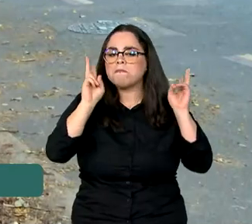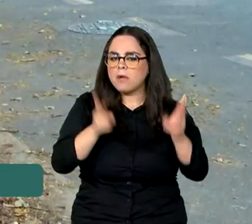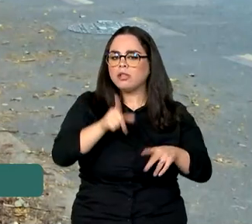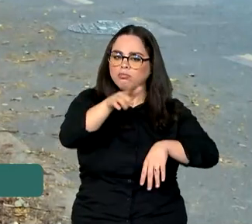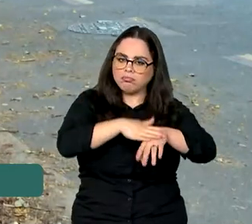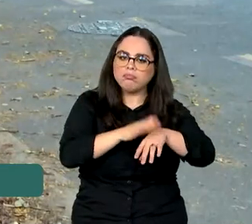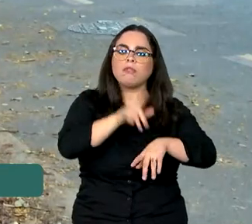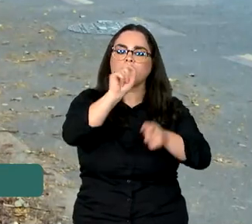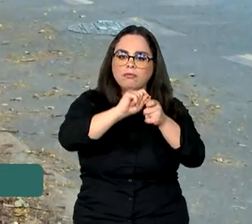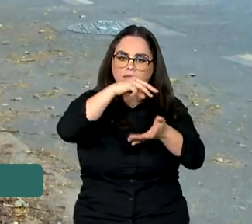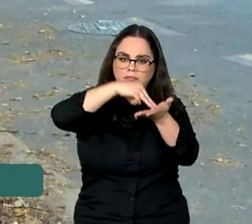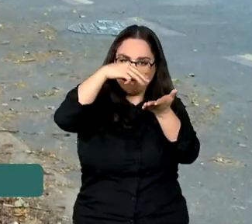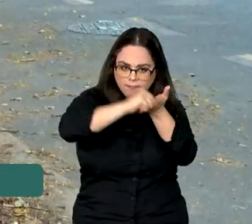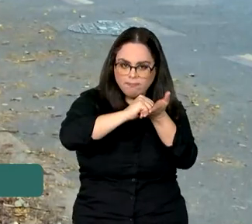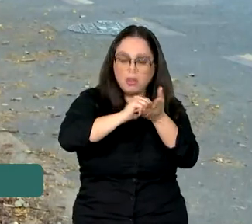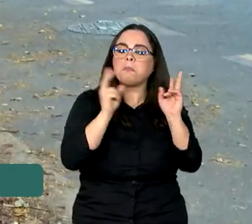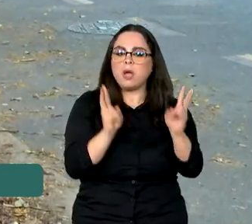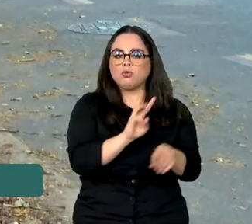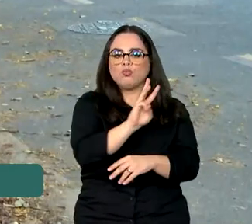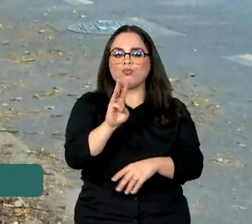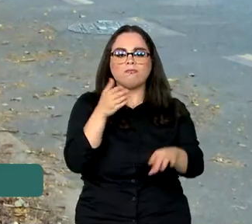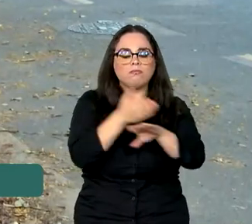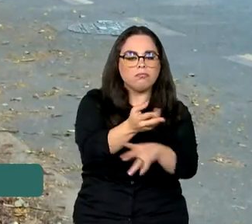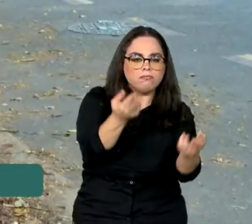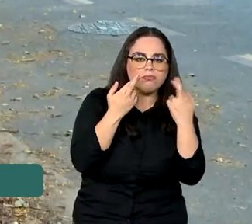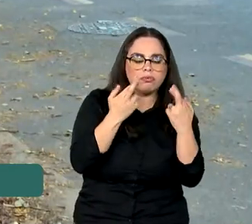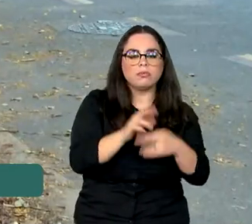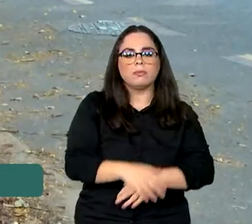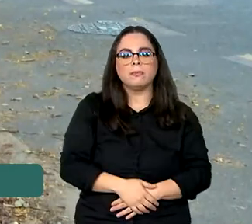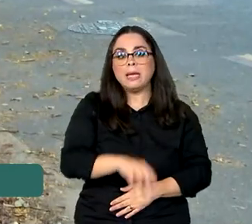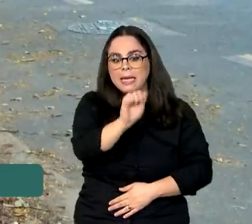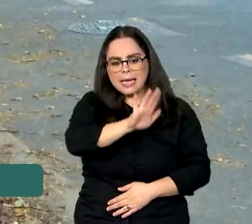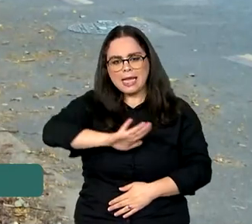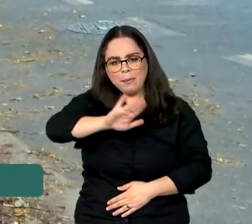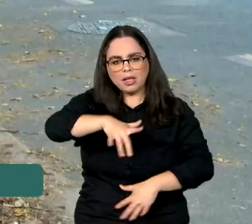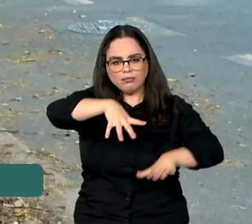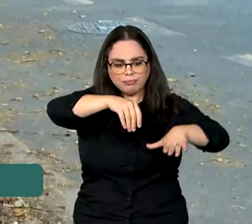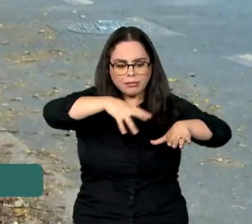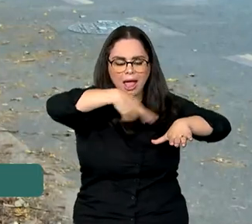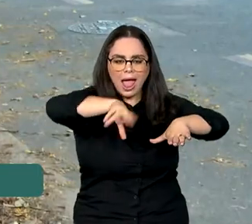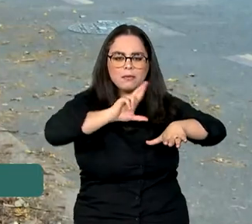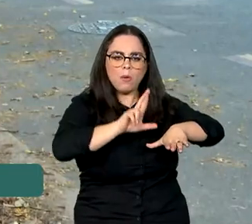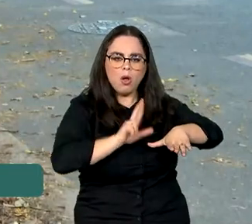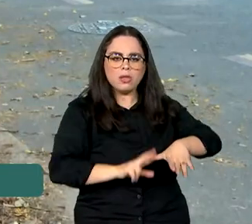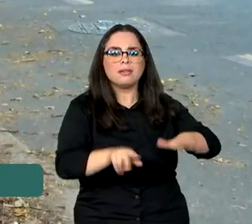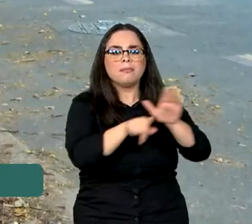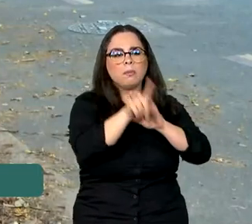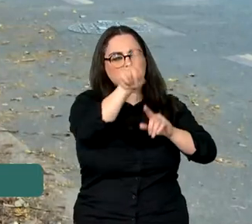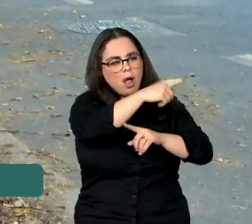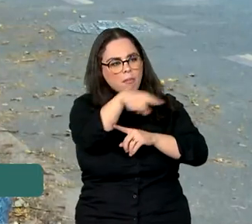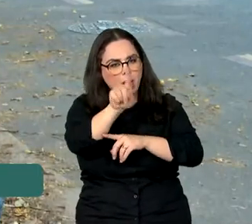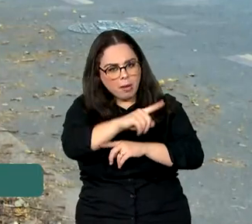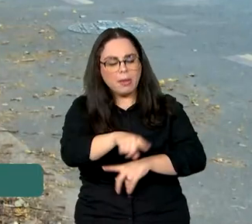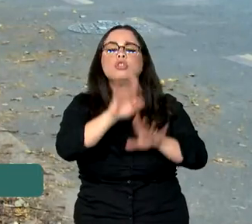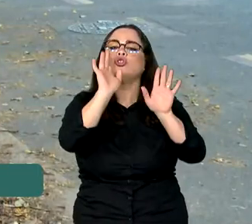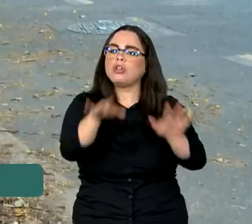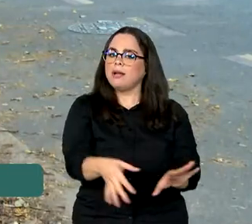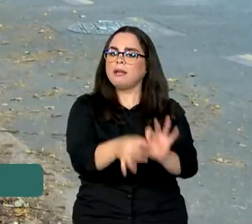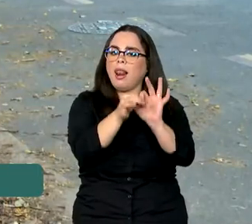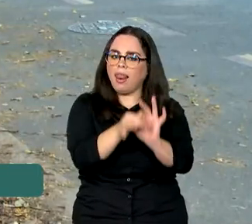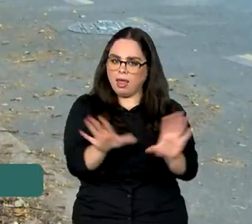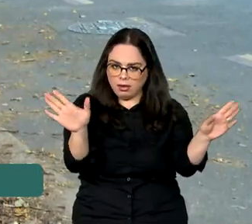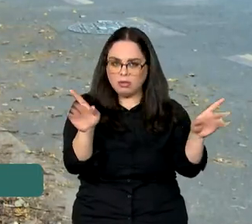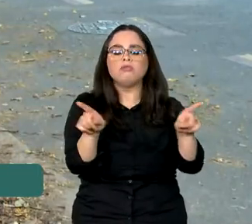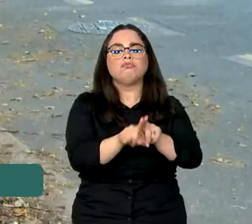em que a pessoa fez a inscrição. Vale lembrar que a imagem do cartão resposta das provas objetivas já foi disponibilizada